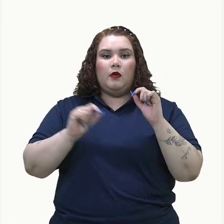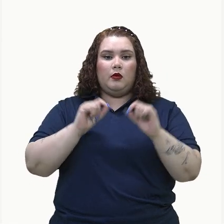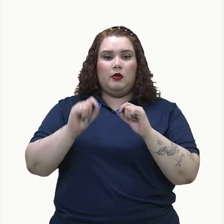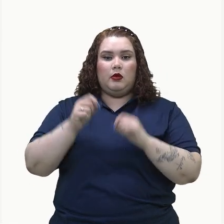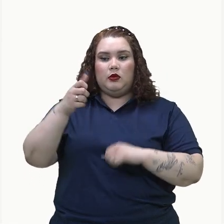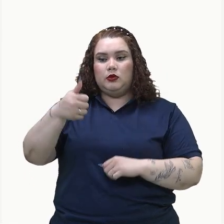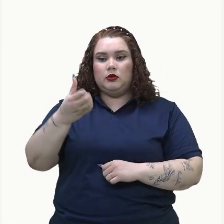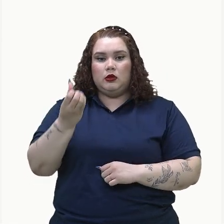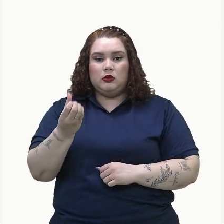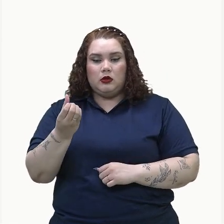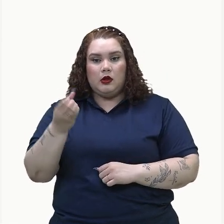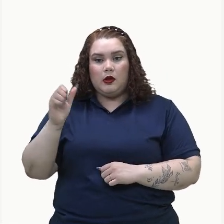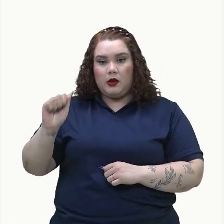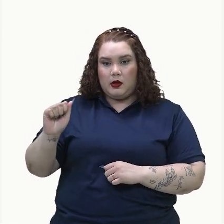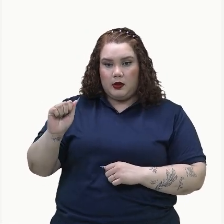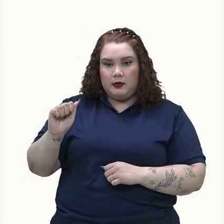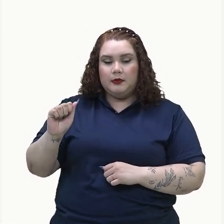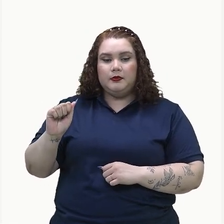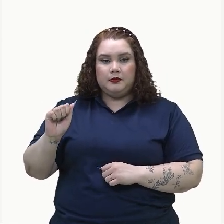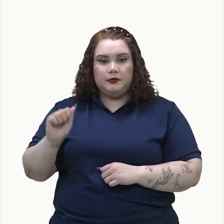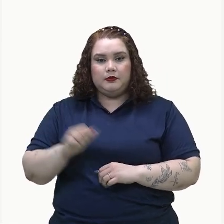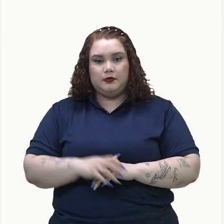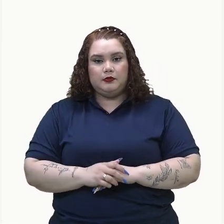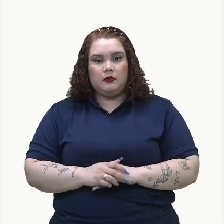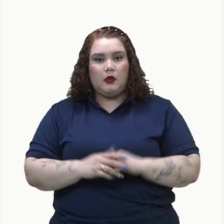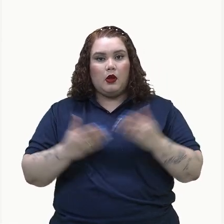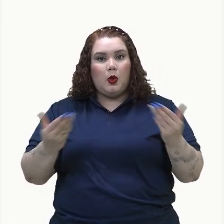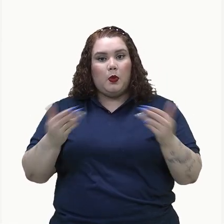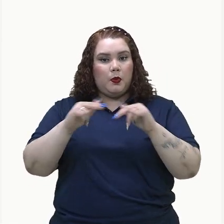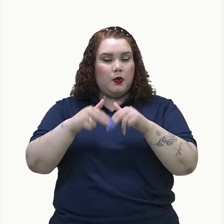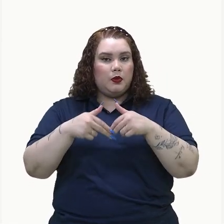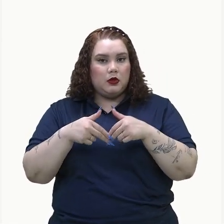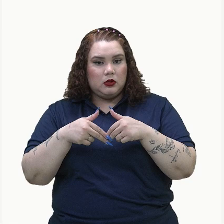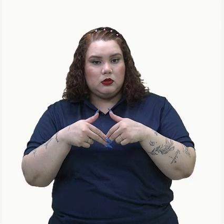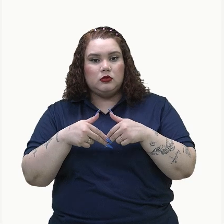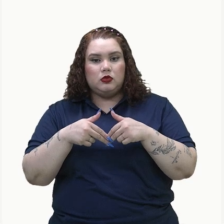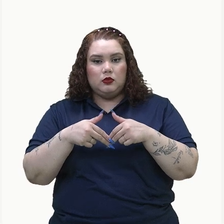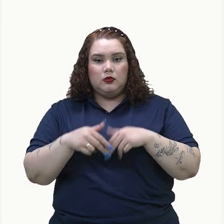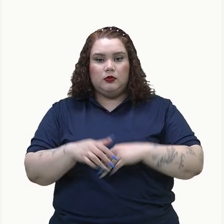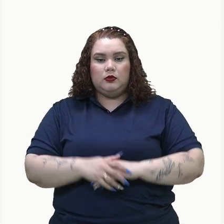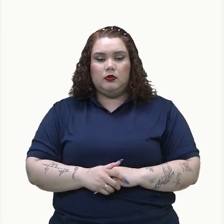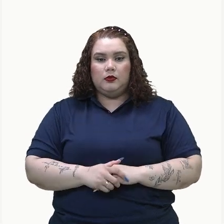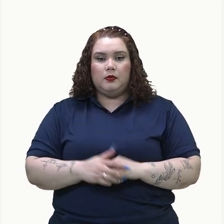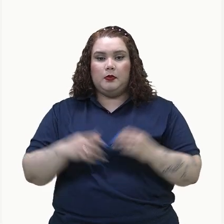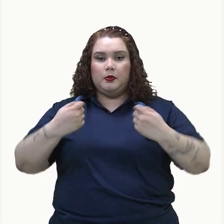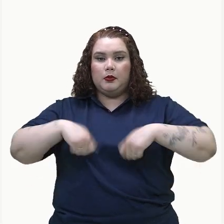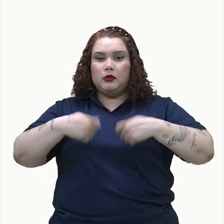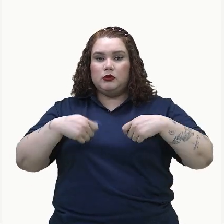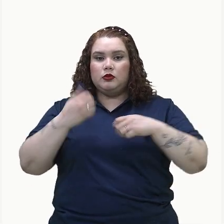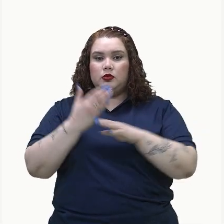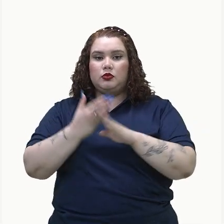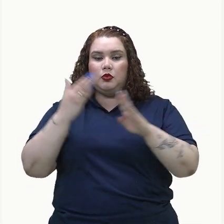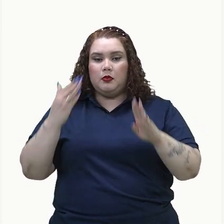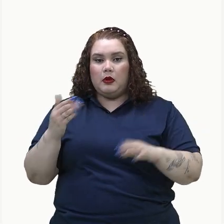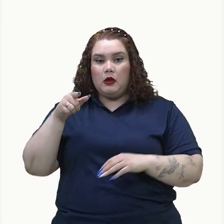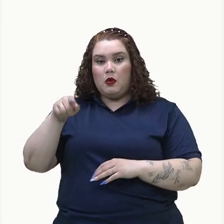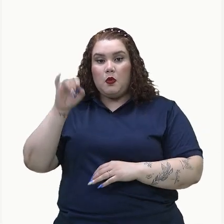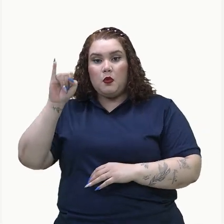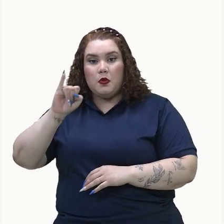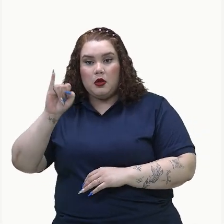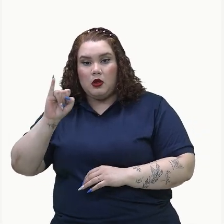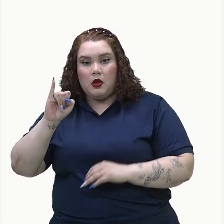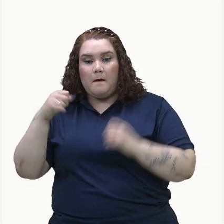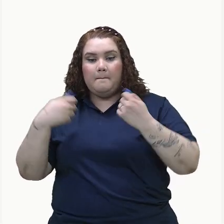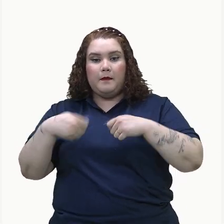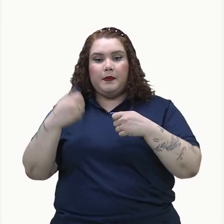de 16 amperes. Portanto, para mim encontrar essa corrente que falta, eu preciso